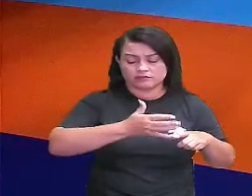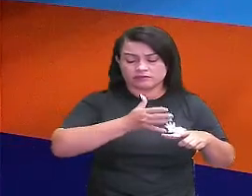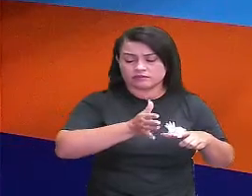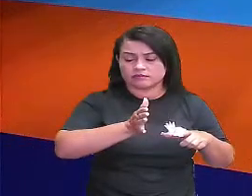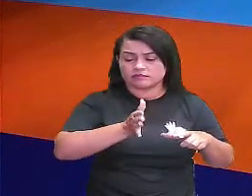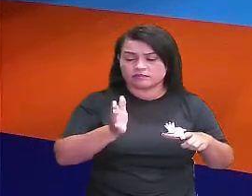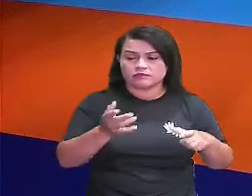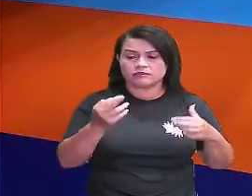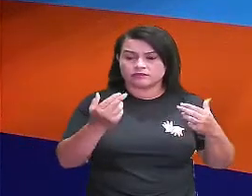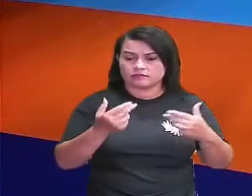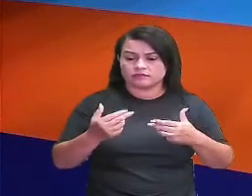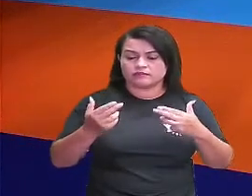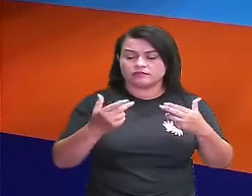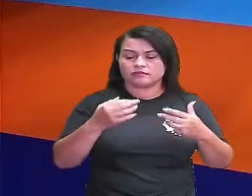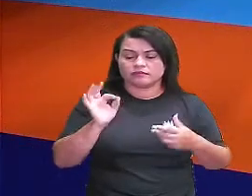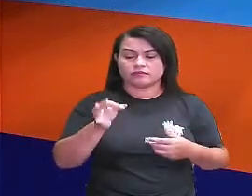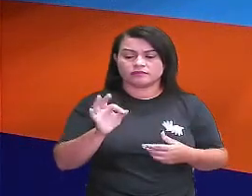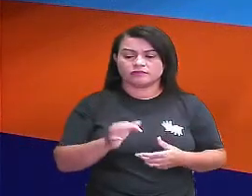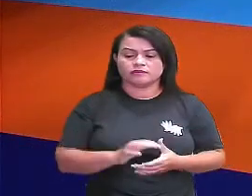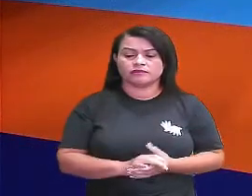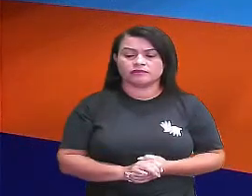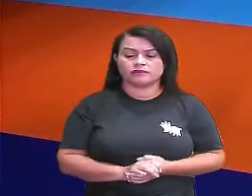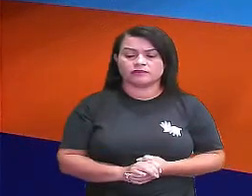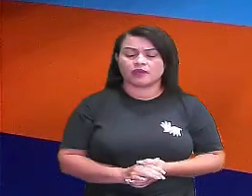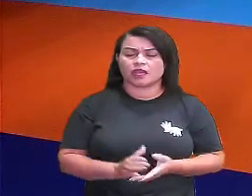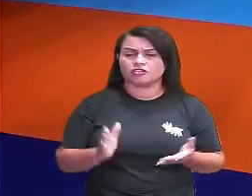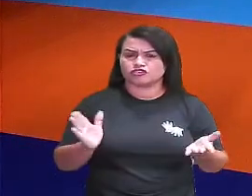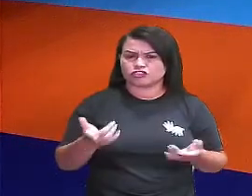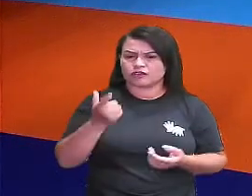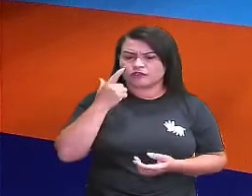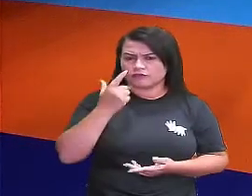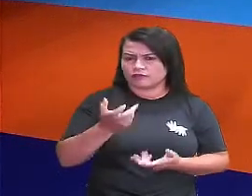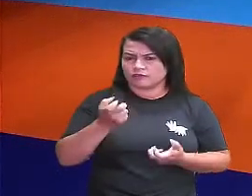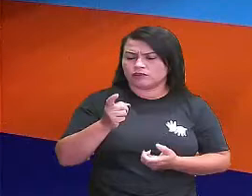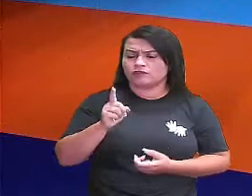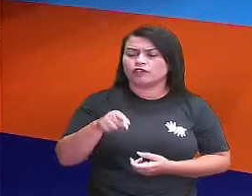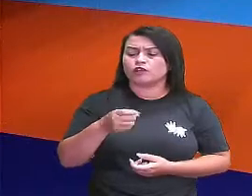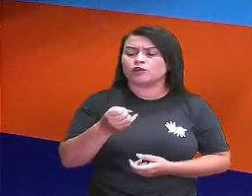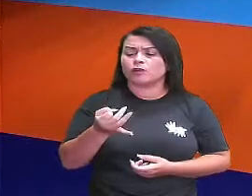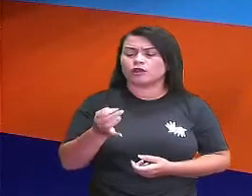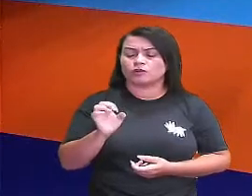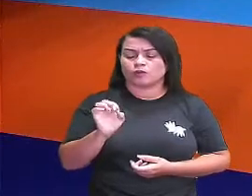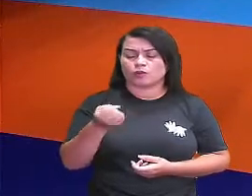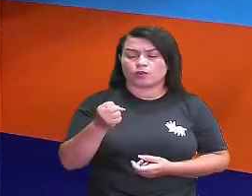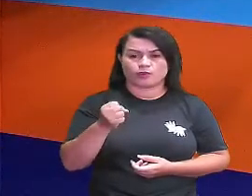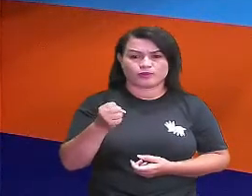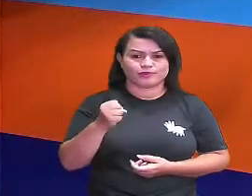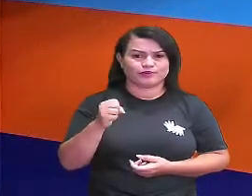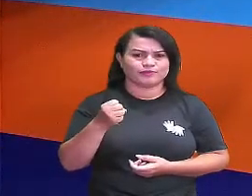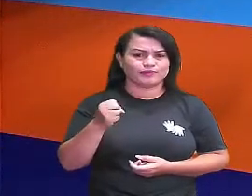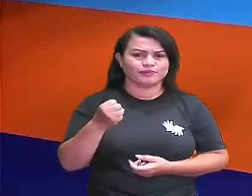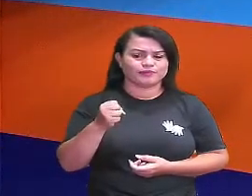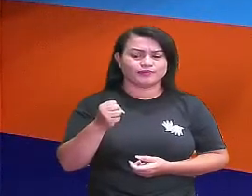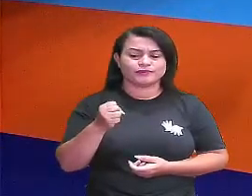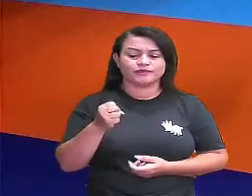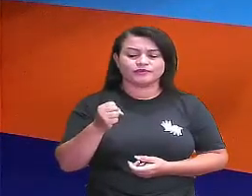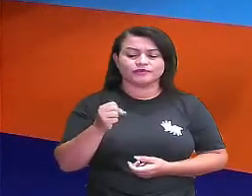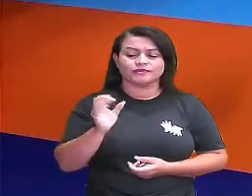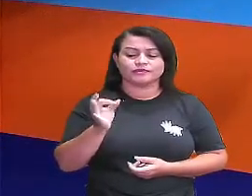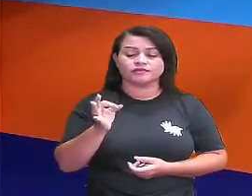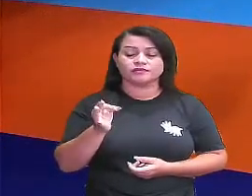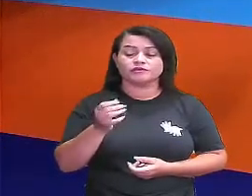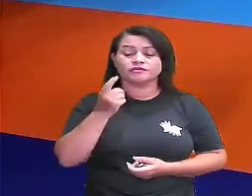ser iguais, tá certo? E aí a gente já viu que ela foi dividida em 8 partes iguais,